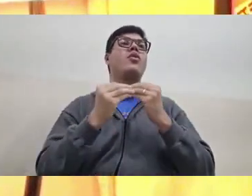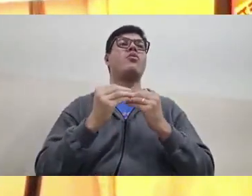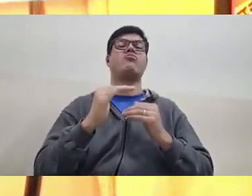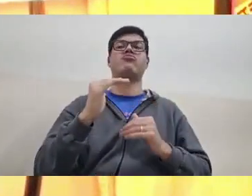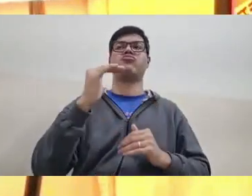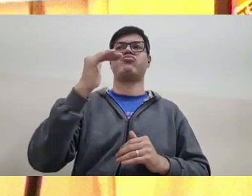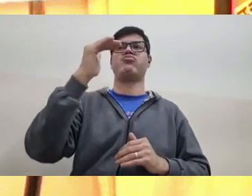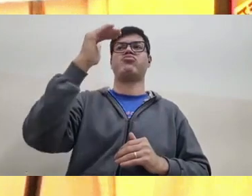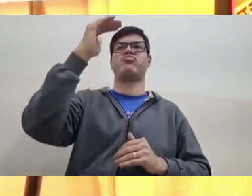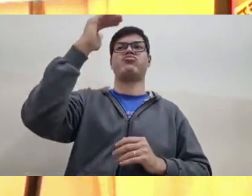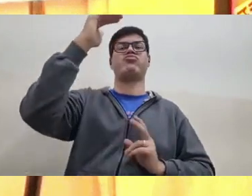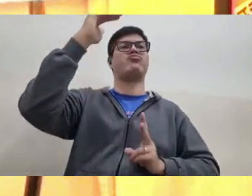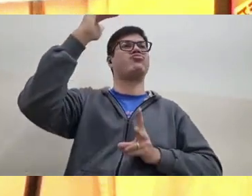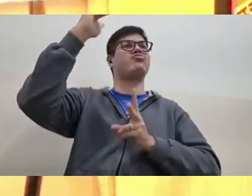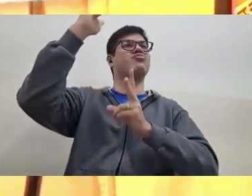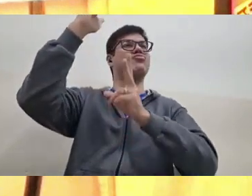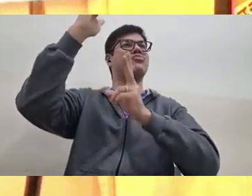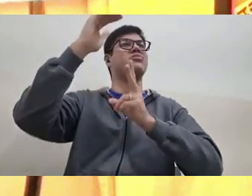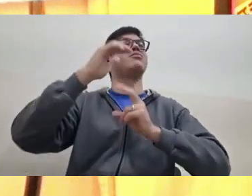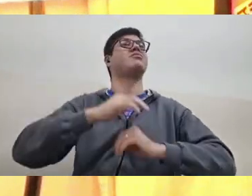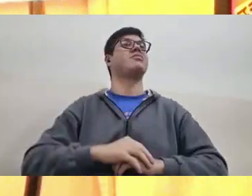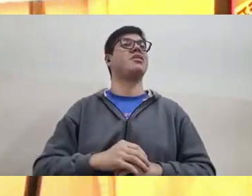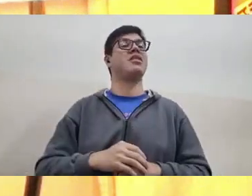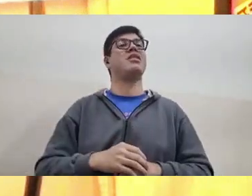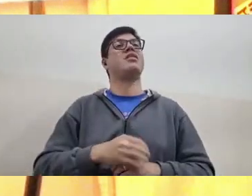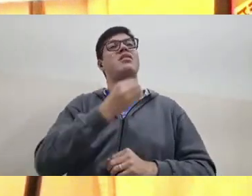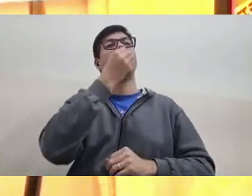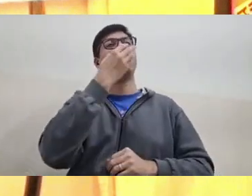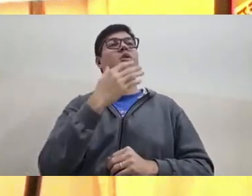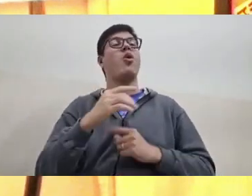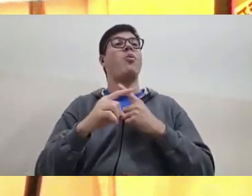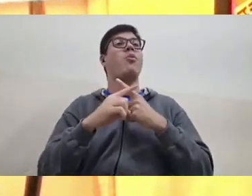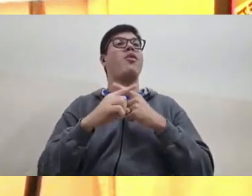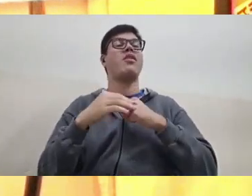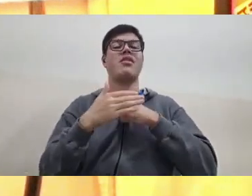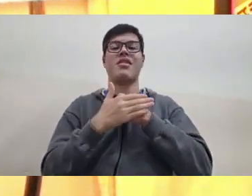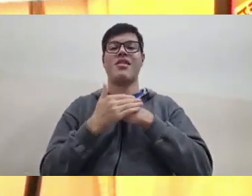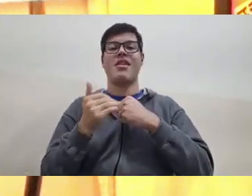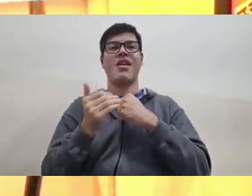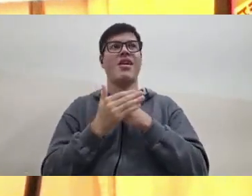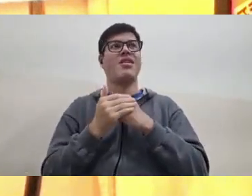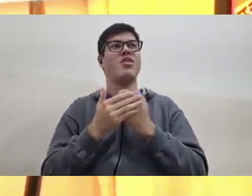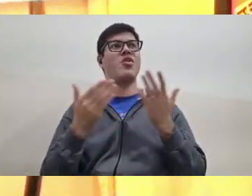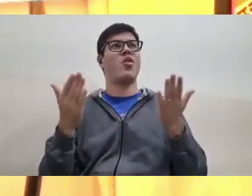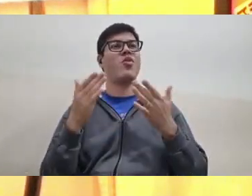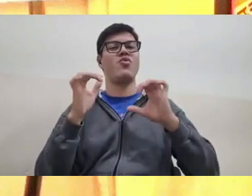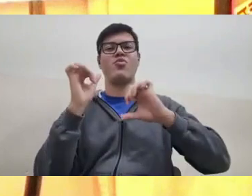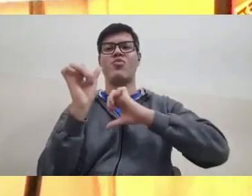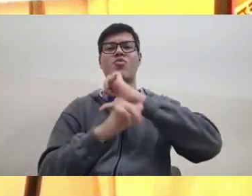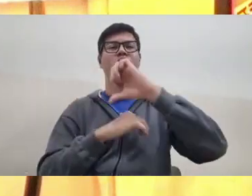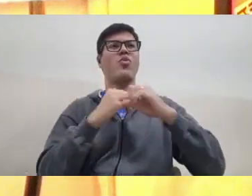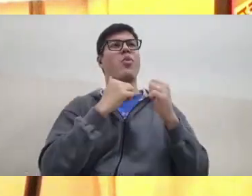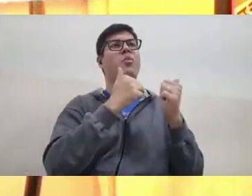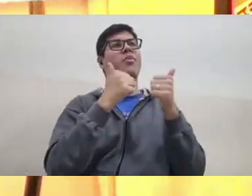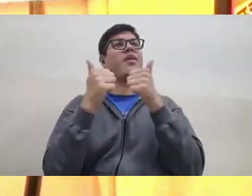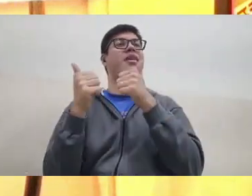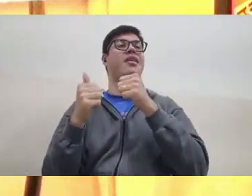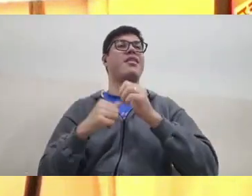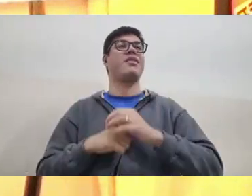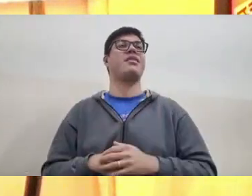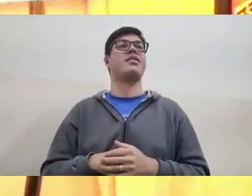na época Nossa foi um carinho tranquilamente vamos conversar